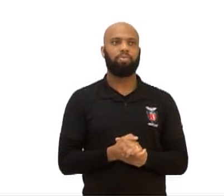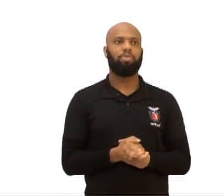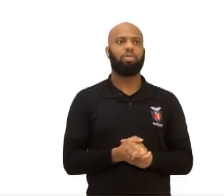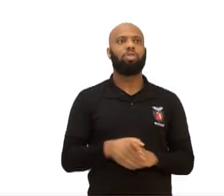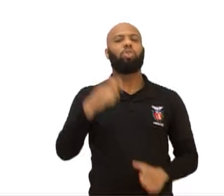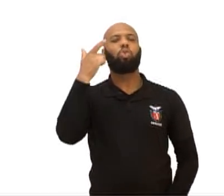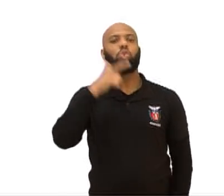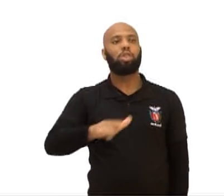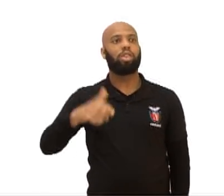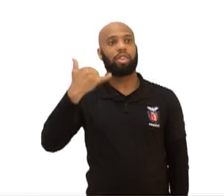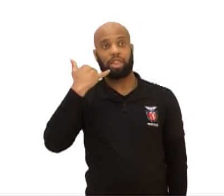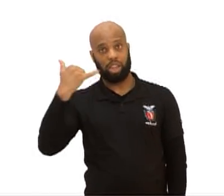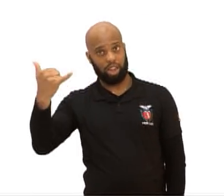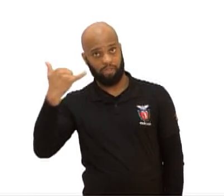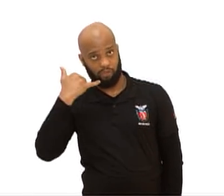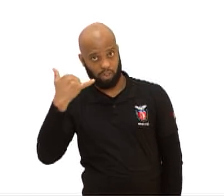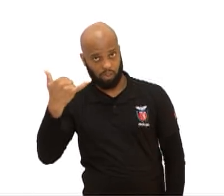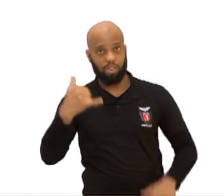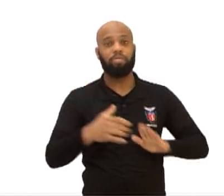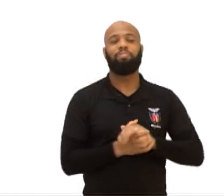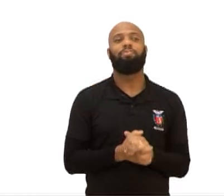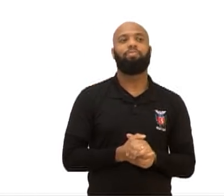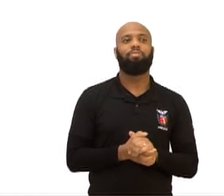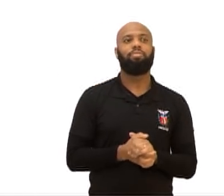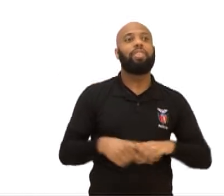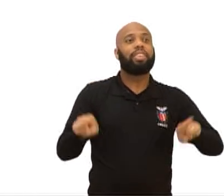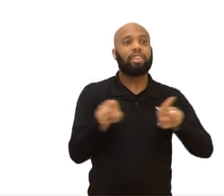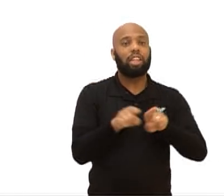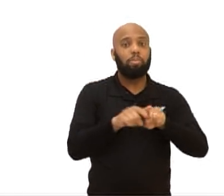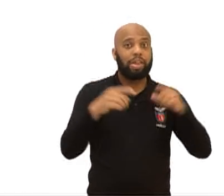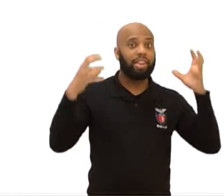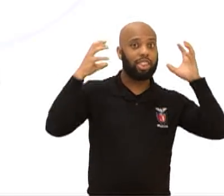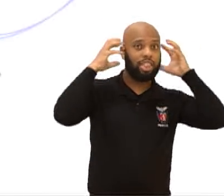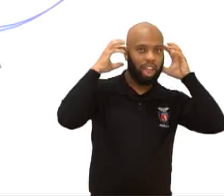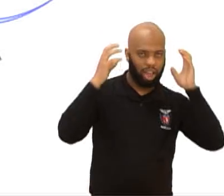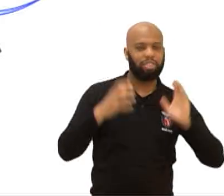que permitiu o surgimento do telefone e do rádio.